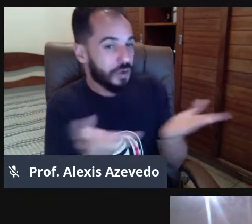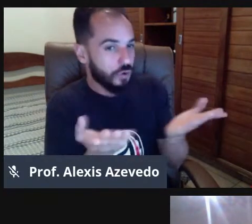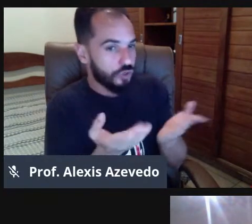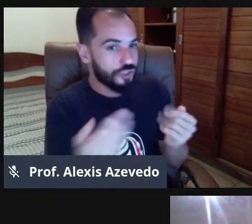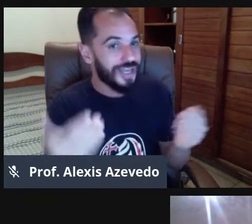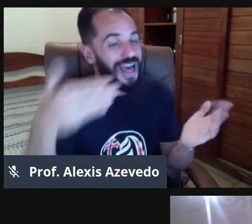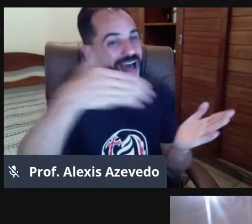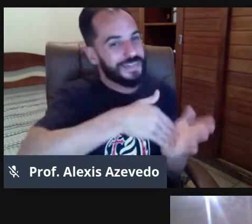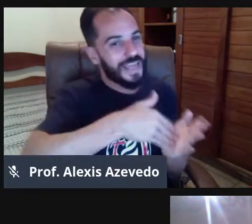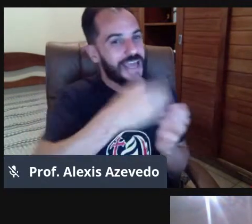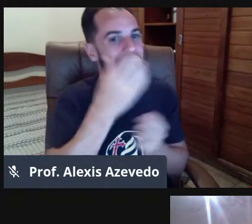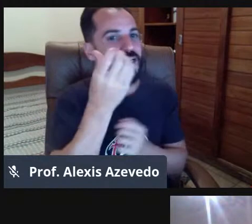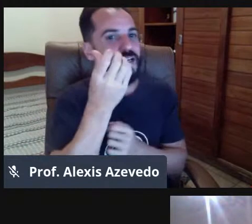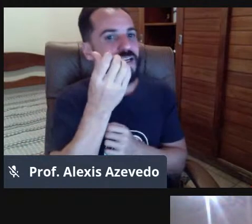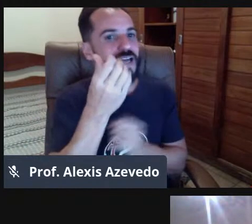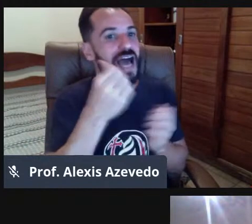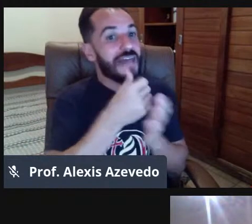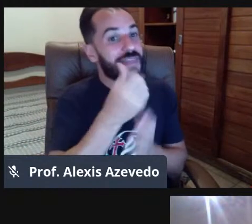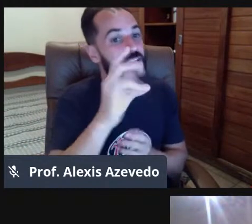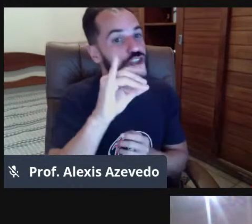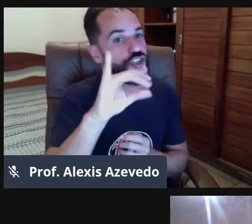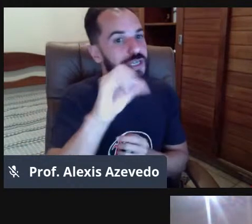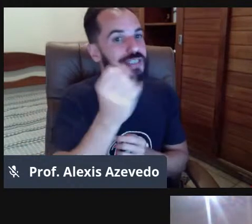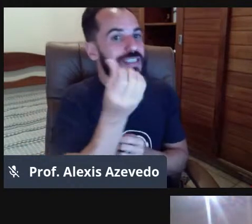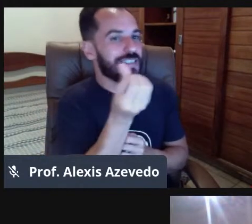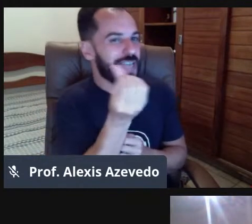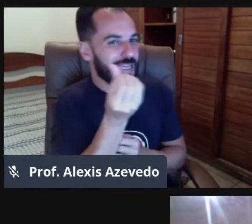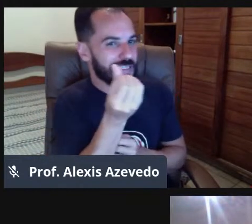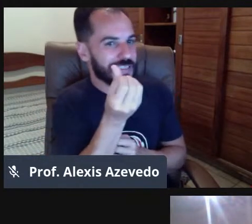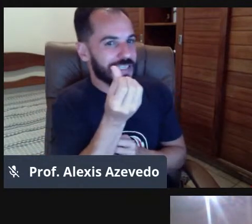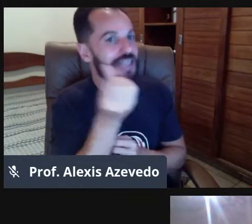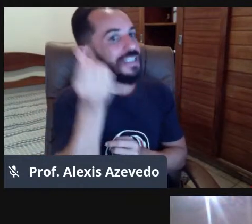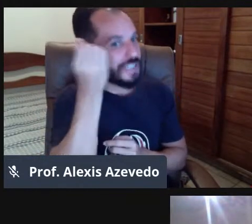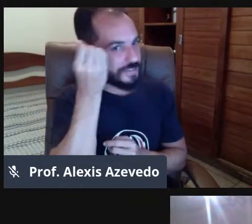trancamentos, e vai até o dia 6.